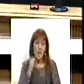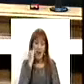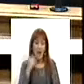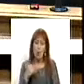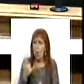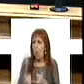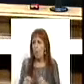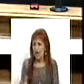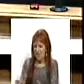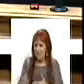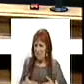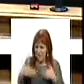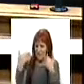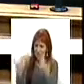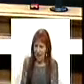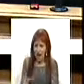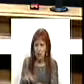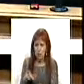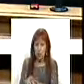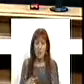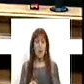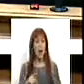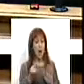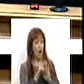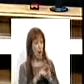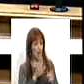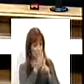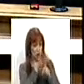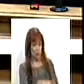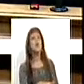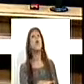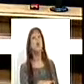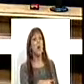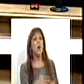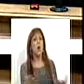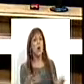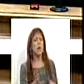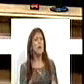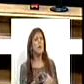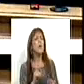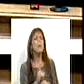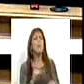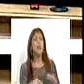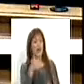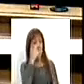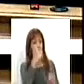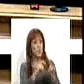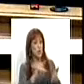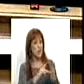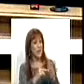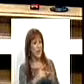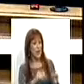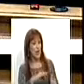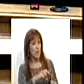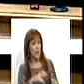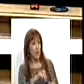risco de transmissão de doenças. A norma discriminatória prende-se com os beneficiários das técnicas